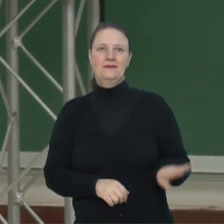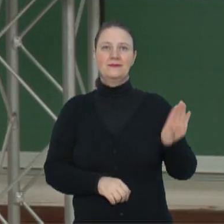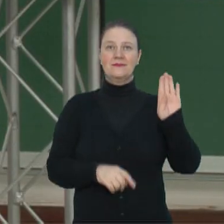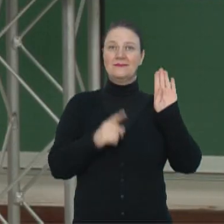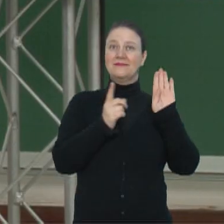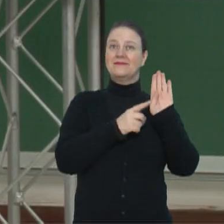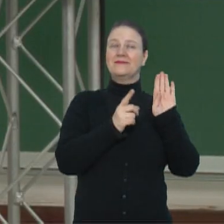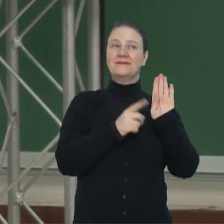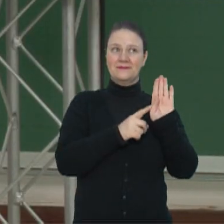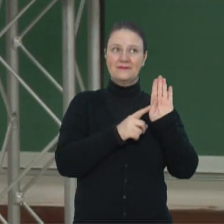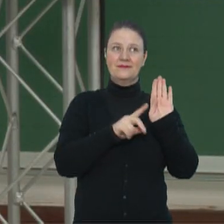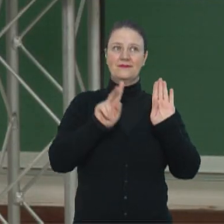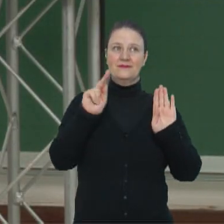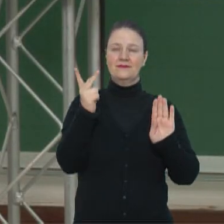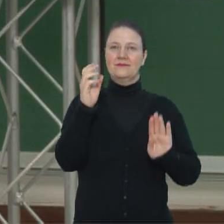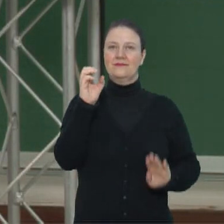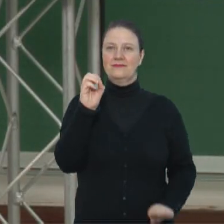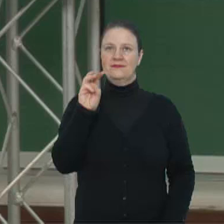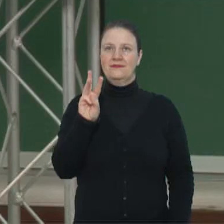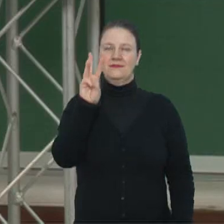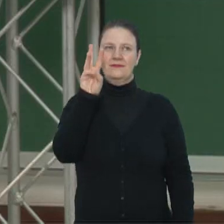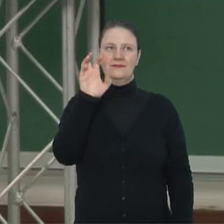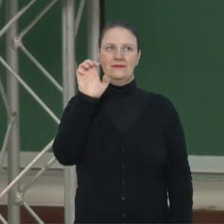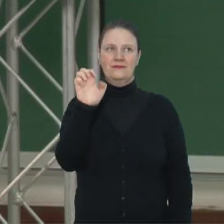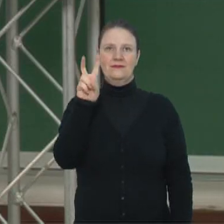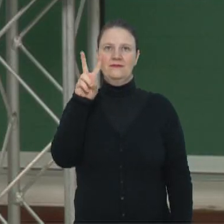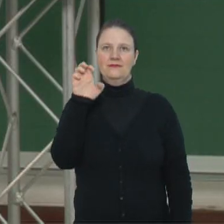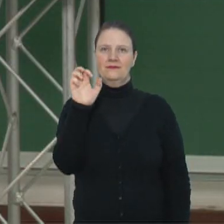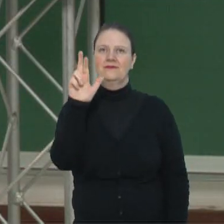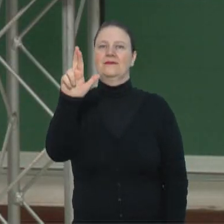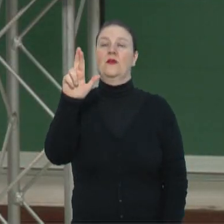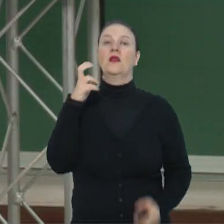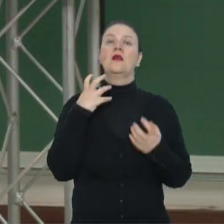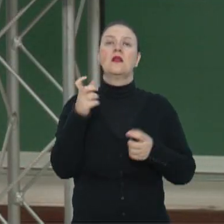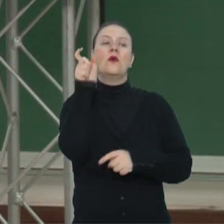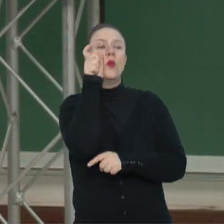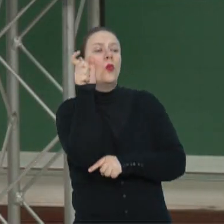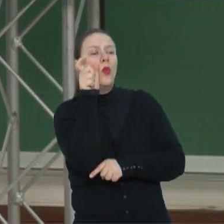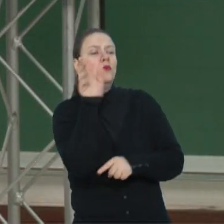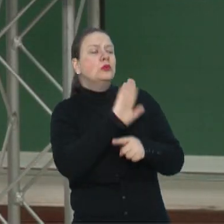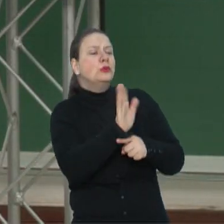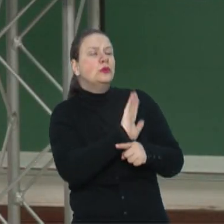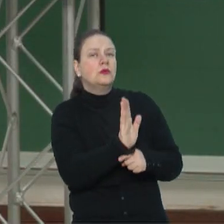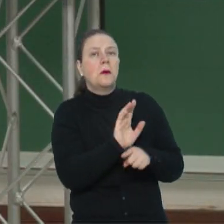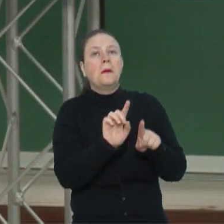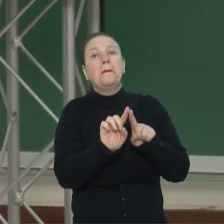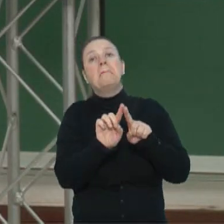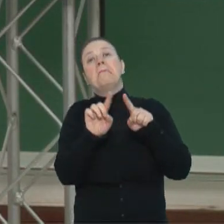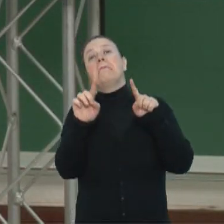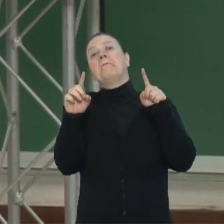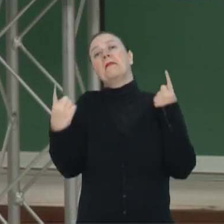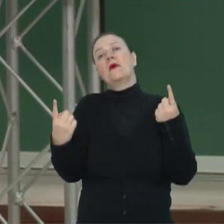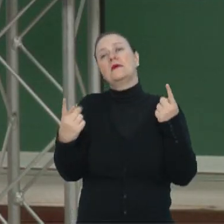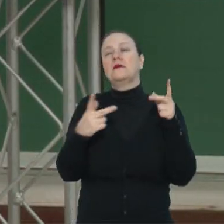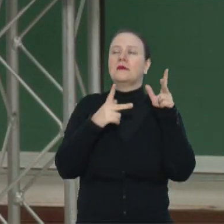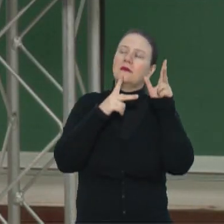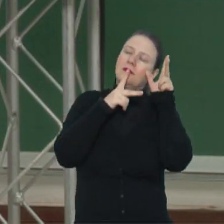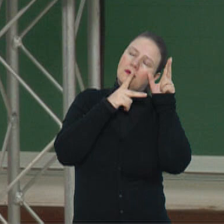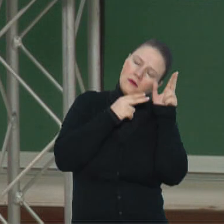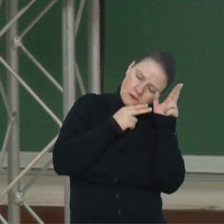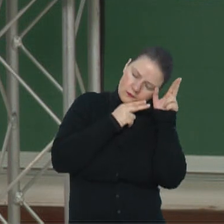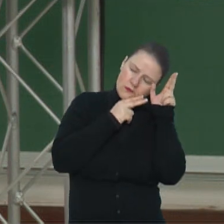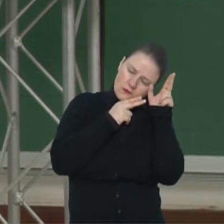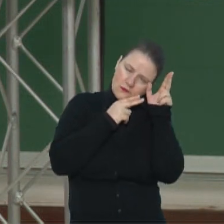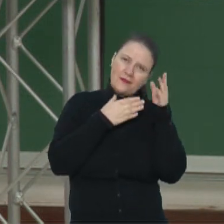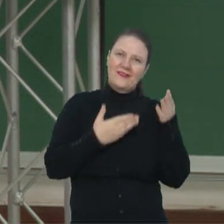ali. However, né? Ele queria assistir o filme. No entanto, porém, ele dormiu no meio do caminho.